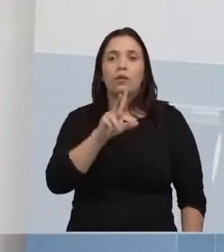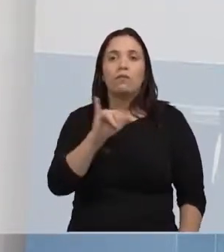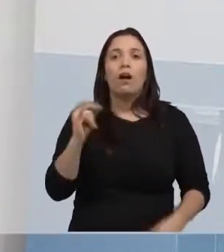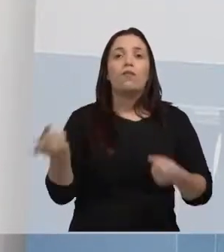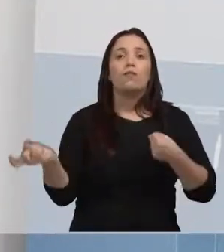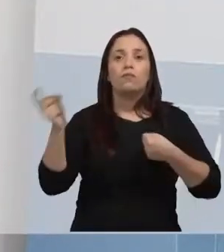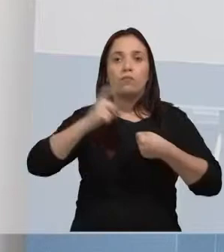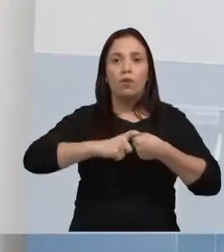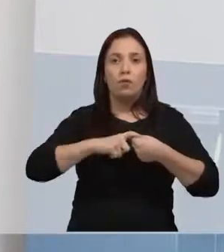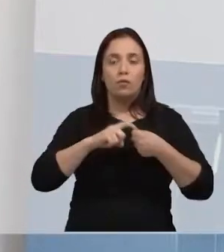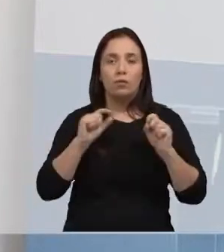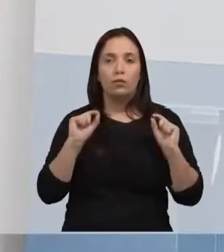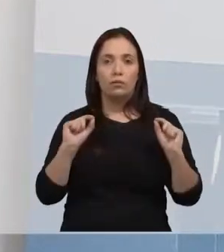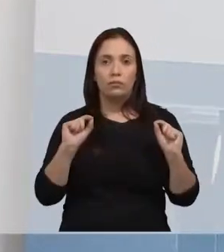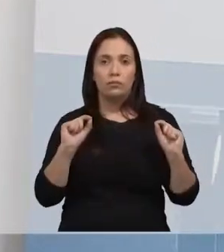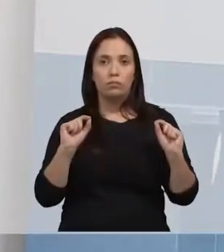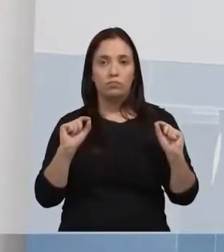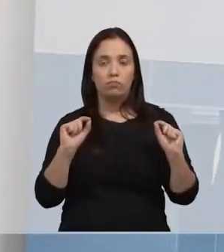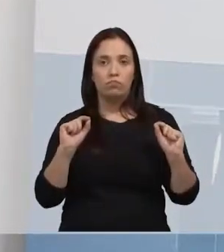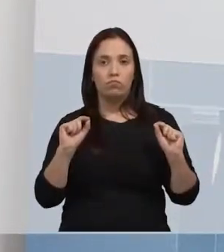de volta